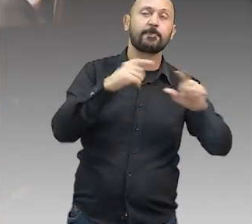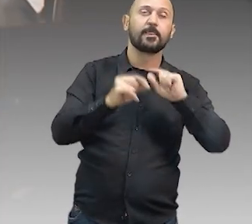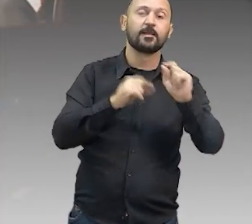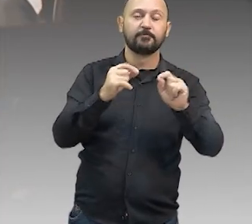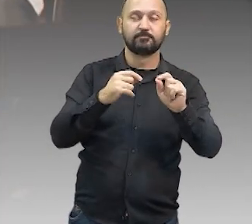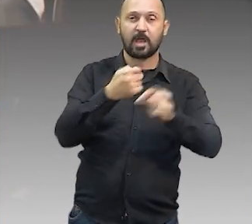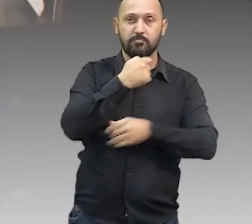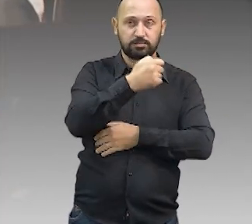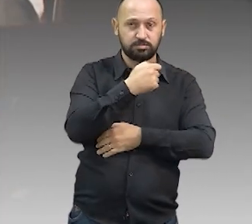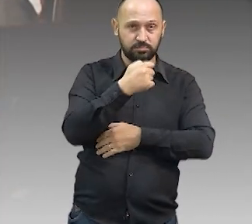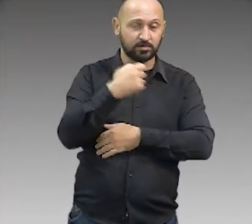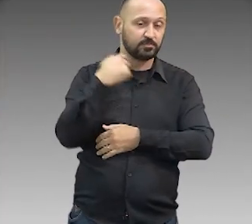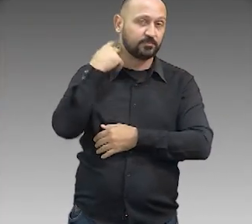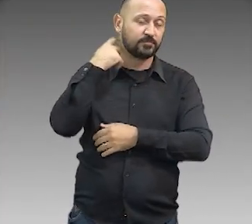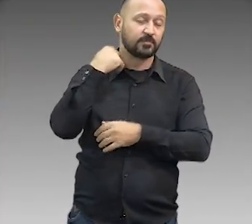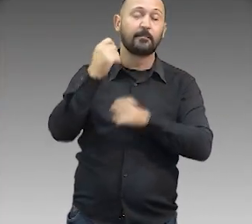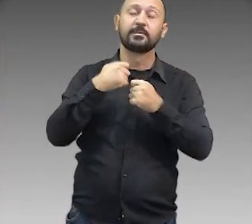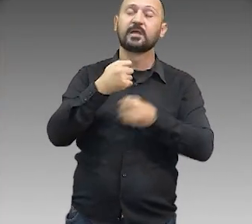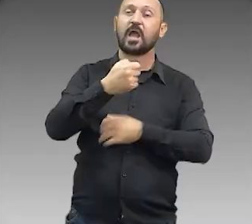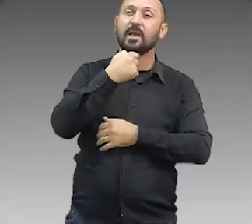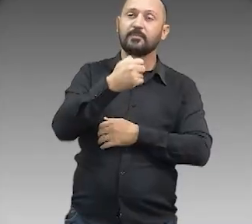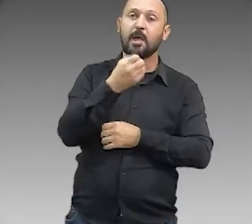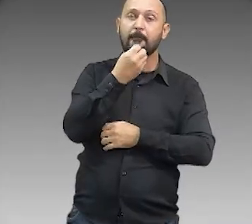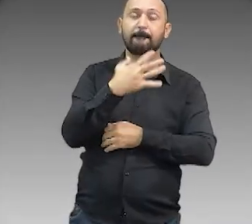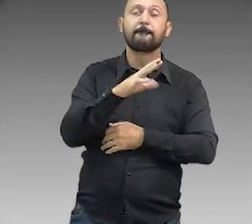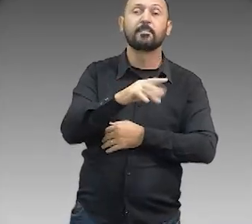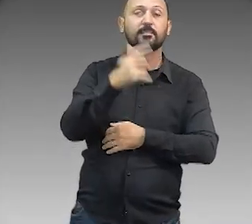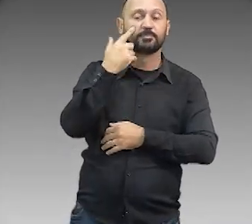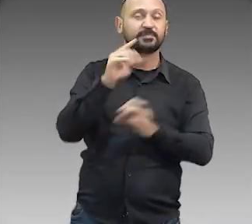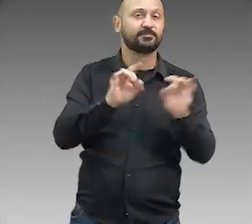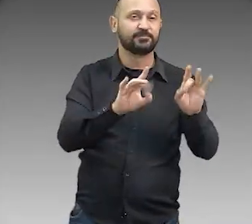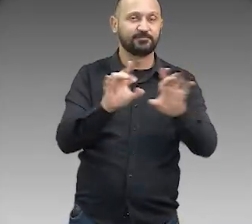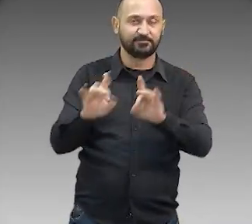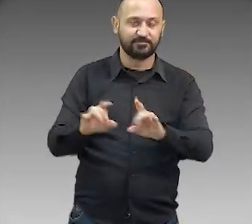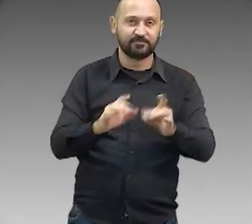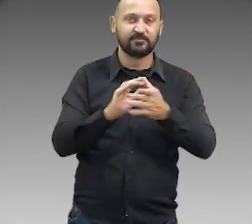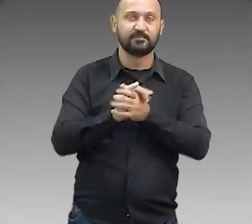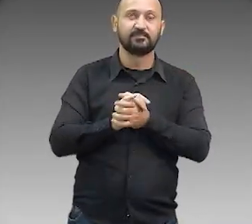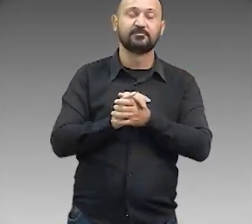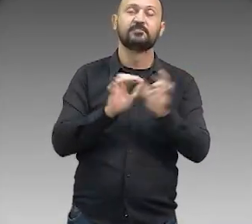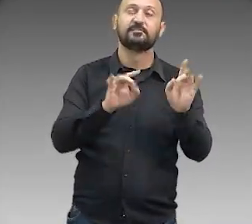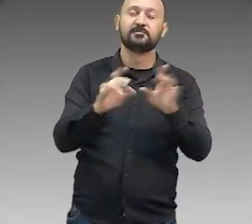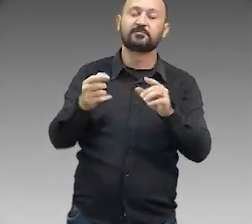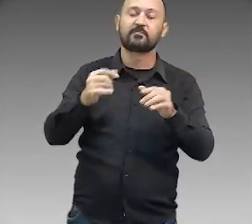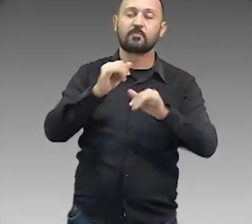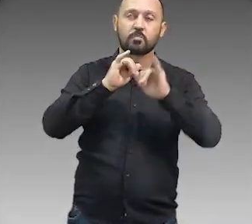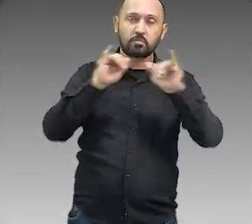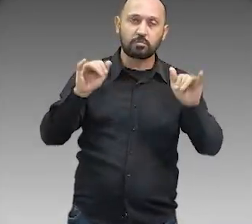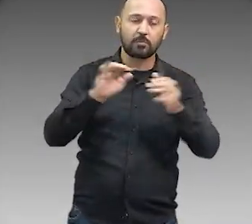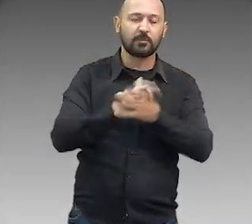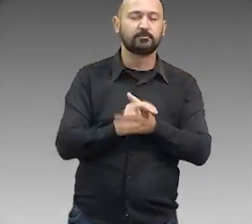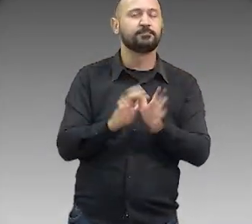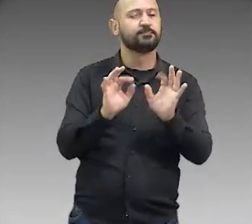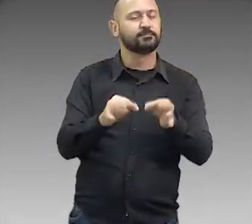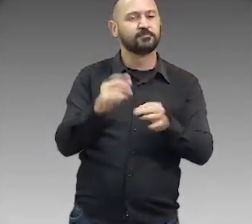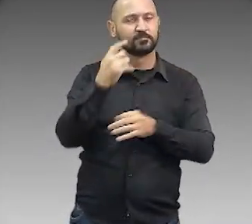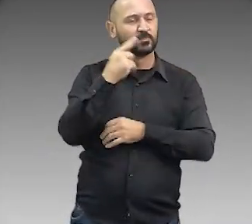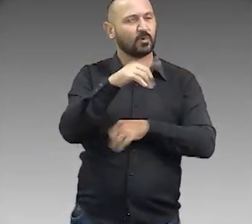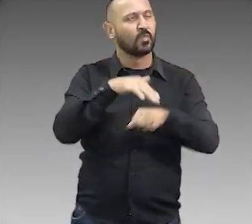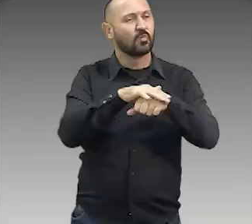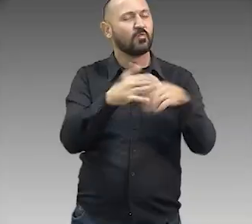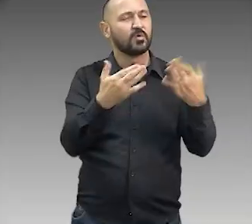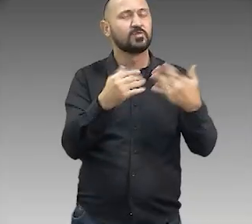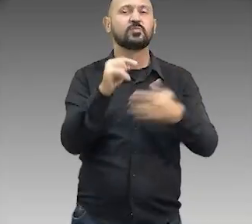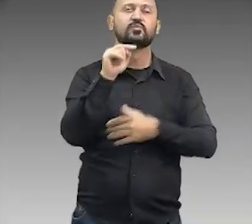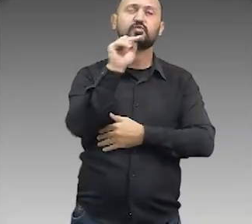meu negócio. Eu vendo notícia. Certo. E Lucimar, agora falando sobre o senhor, porque a gente fez algumas perguntas pessoais, mas eu quero